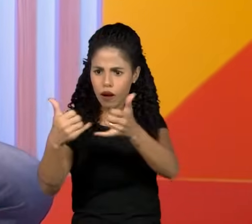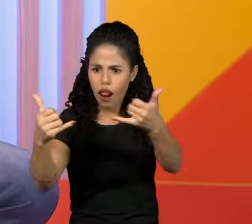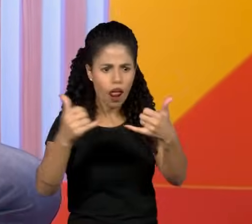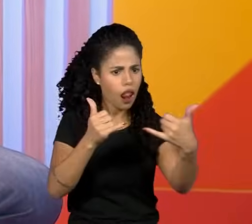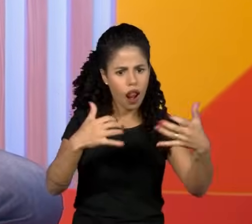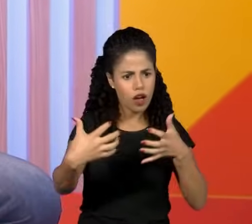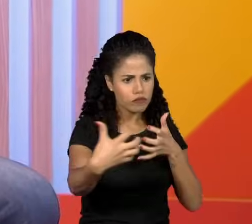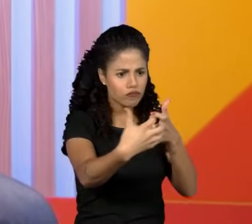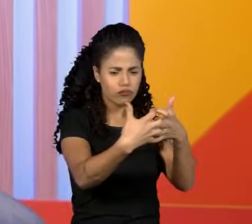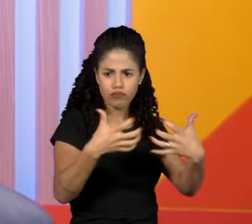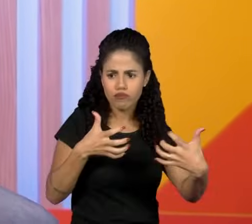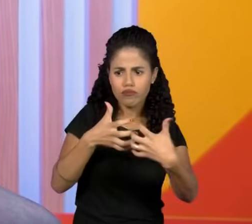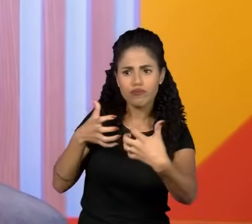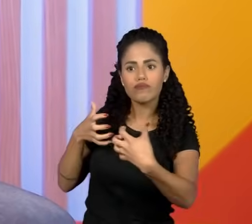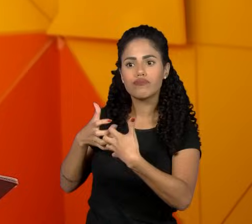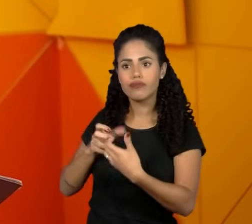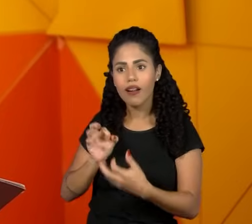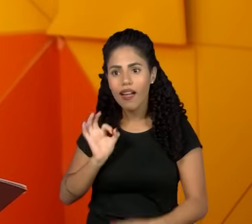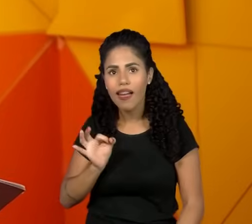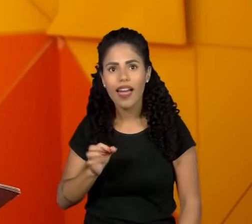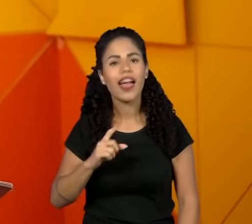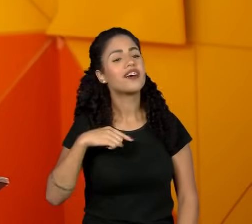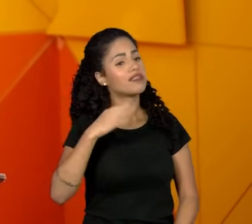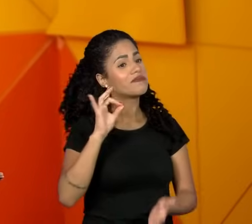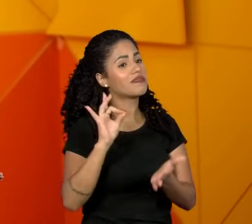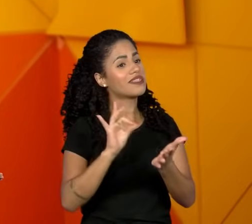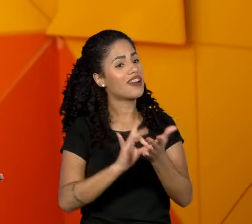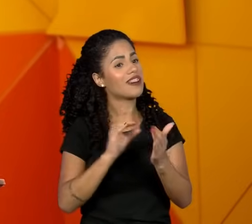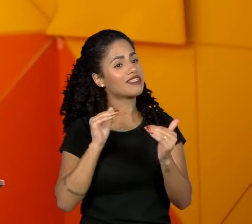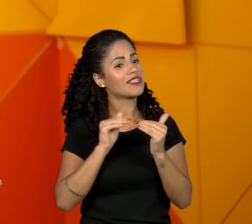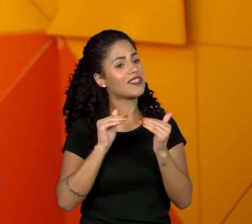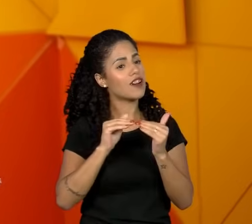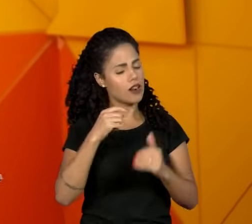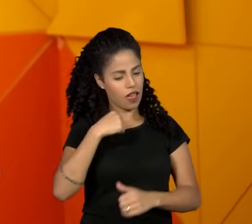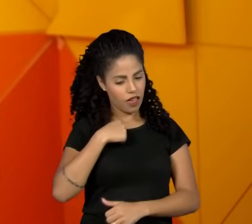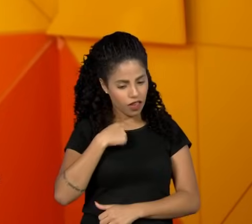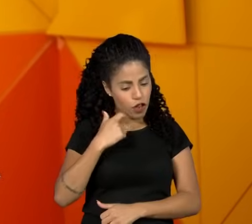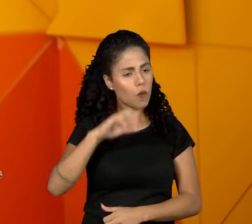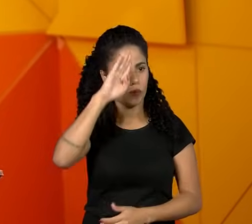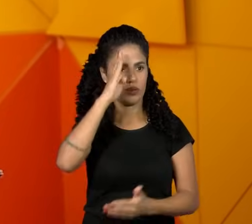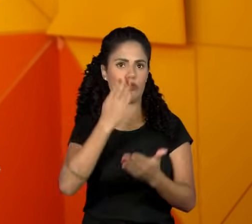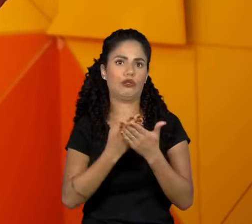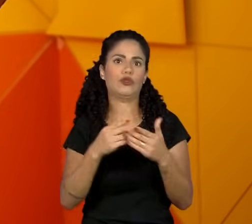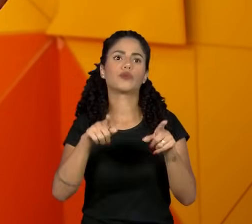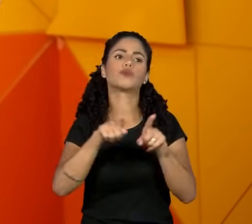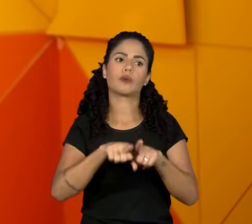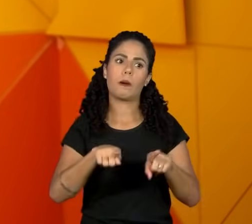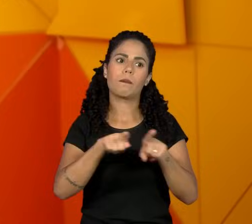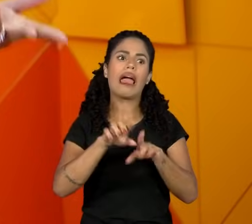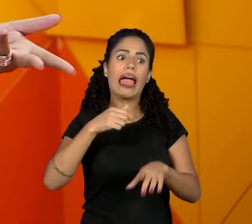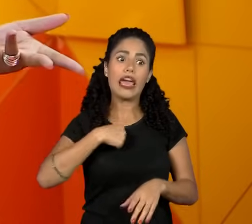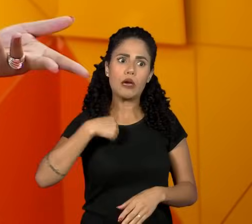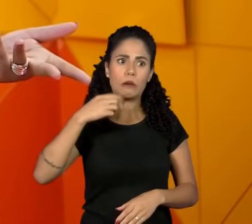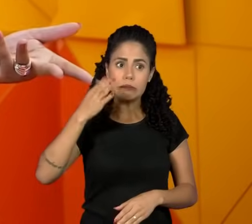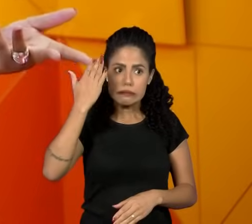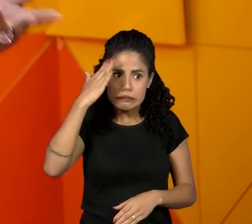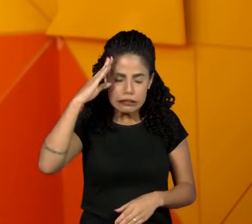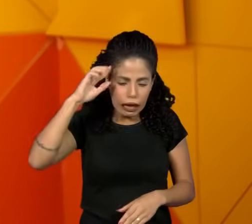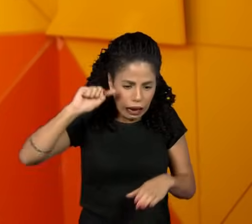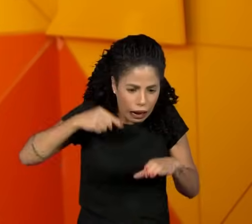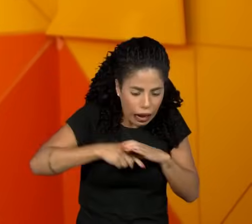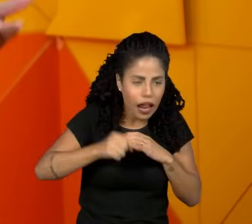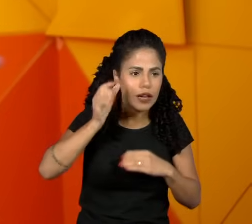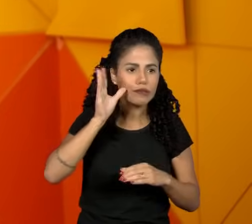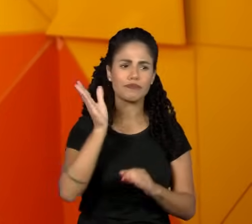Simples assim. É verdade, somos energia. Eu também, quem sou eu para não acreditar? Eu não entendo tanto, mas tive uma